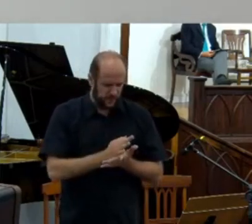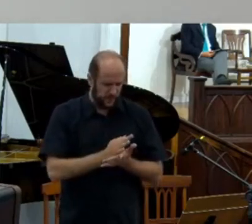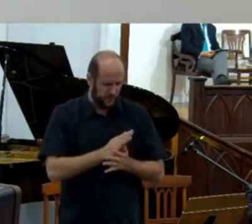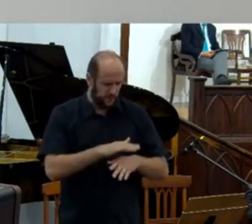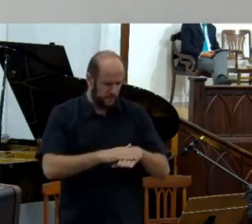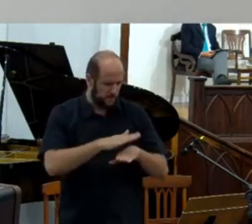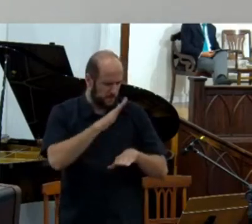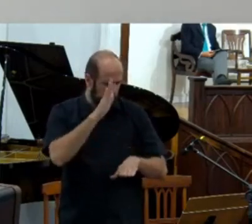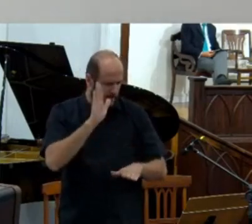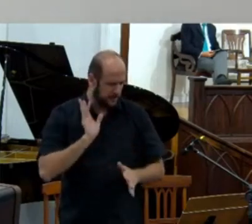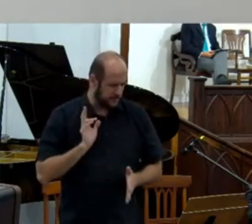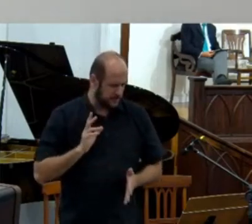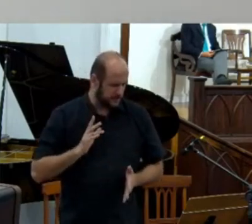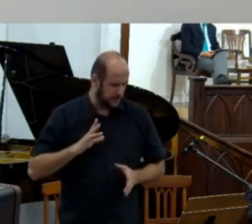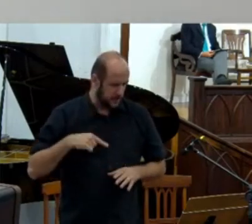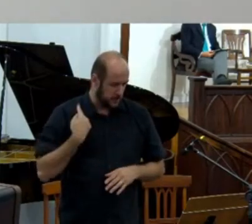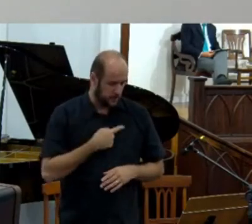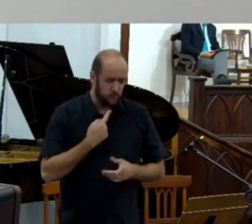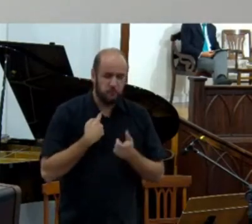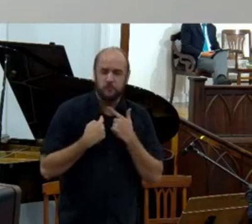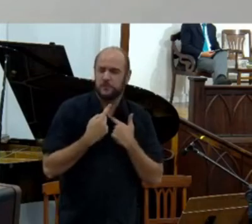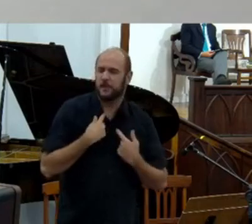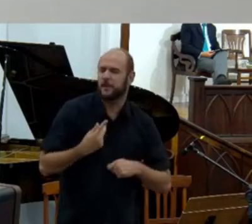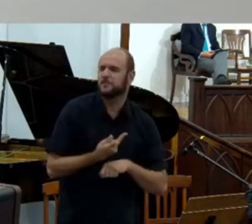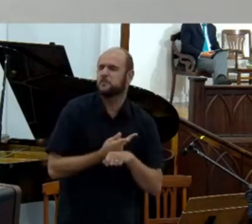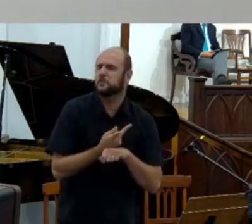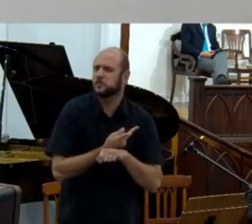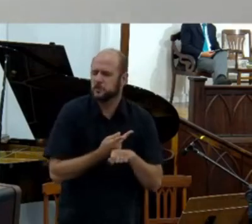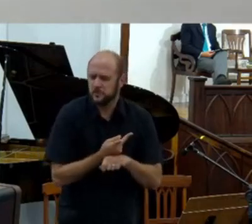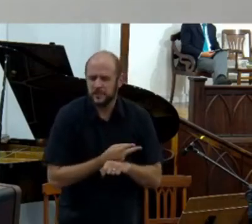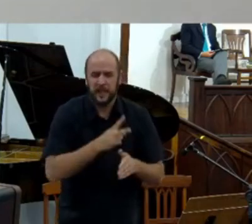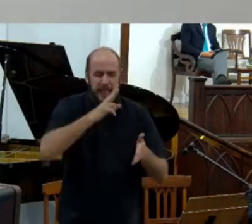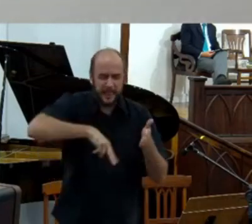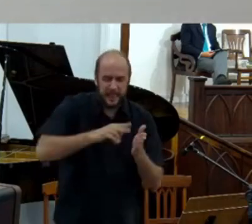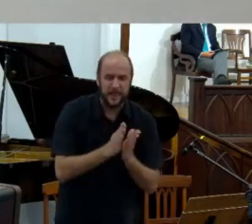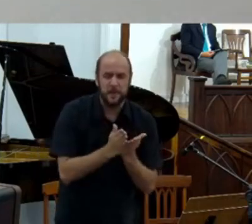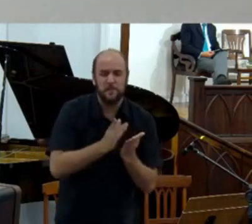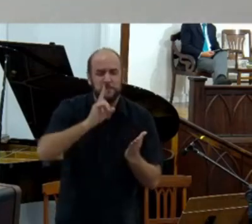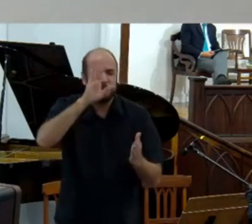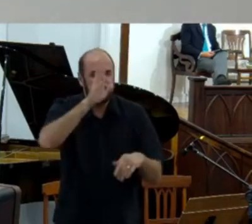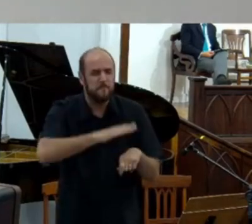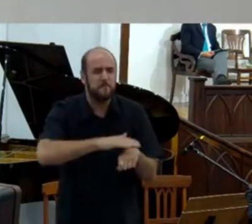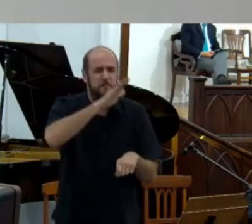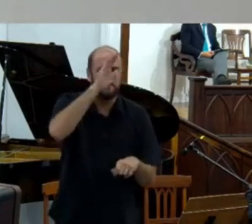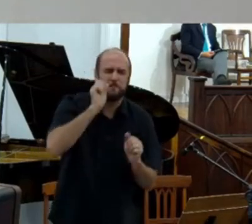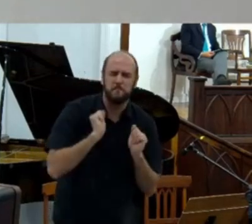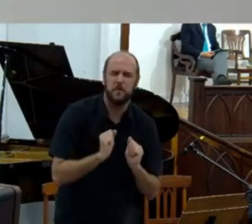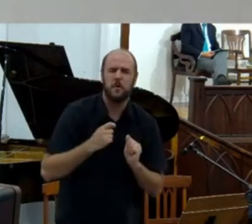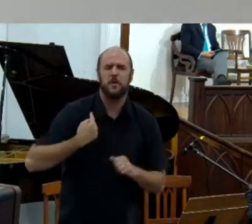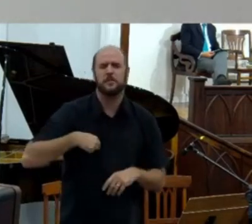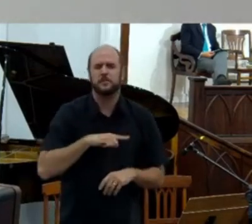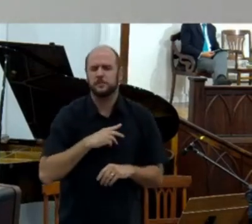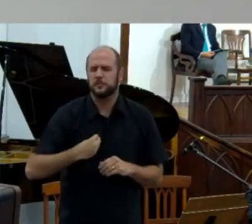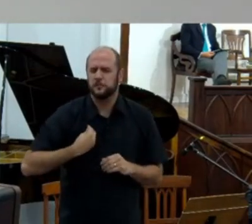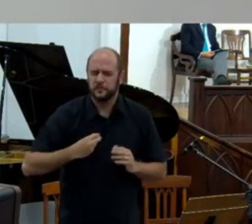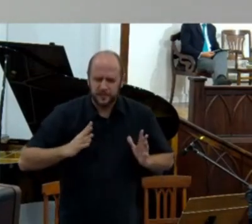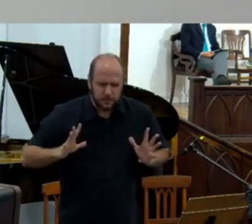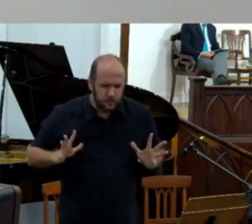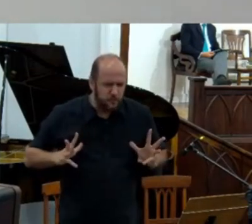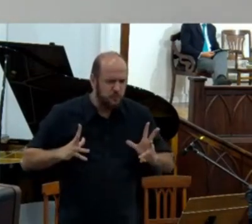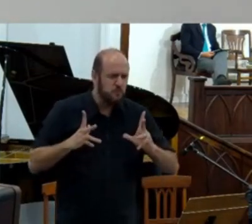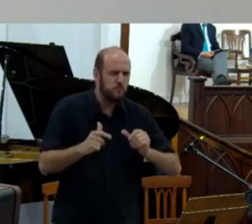disposição em Te buscar, que aumente nossa vontade de ler a Sua palavra, para que nossa vida seja